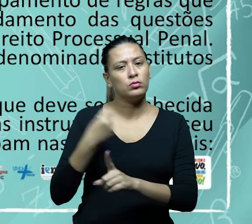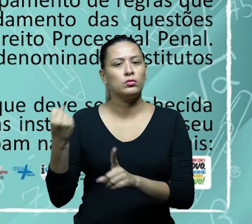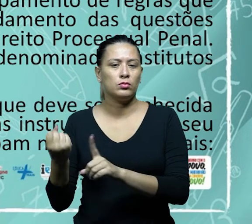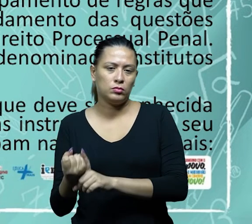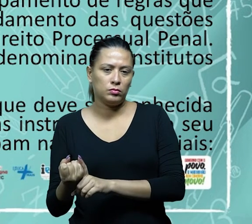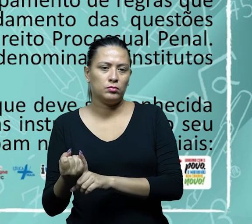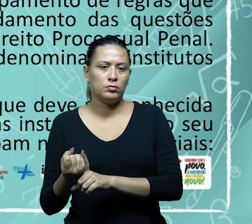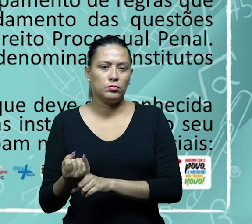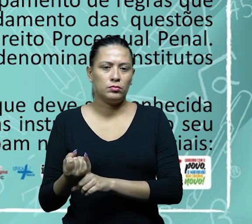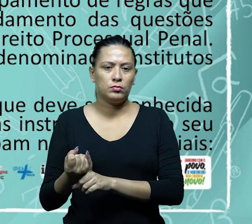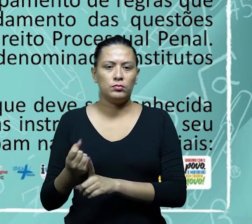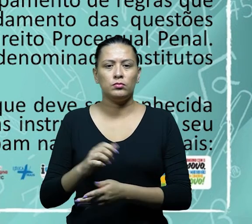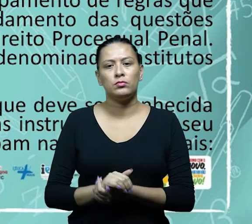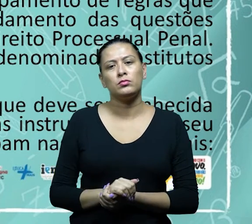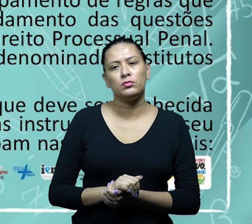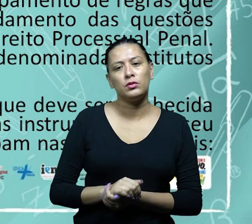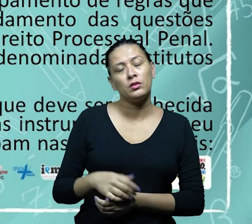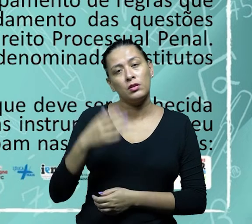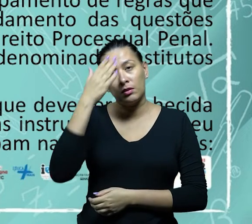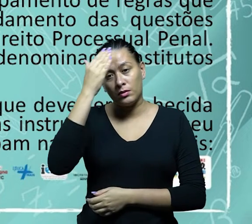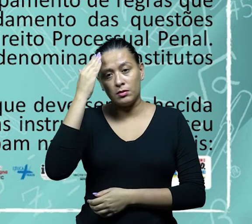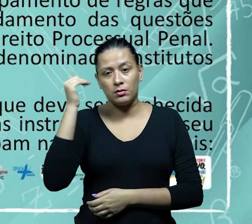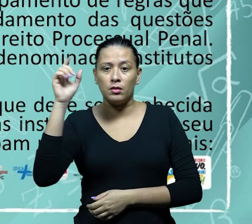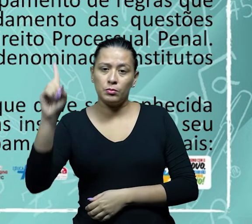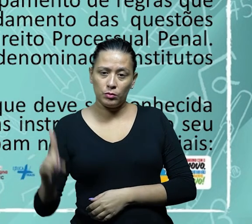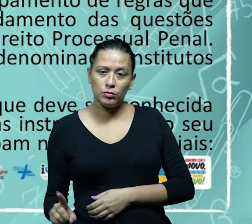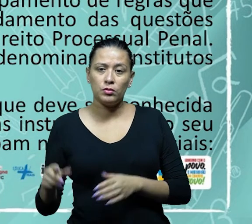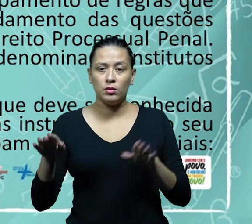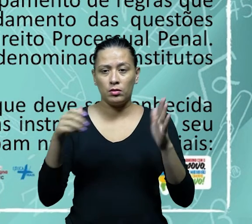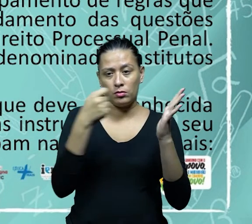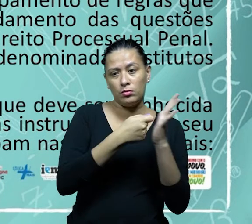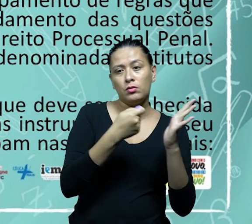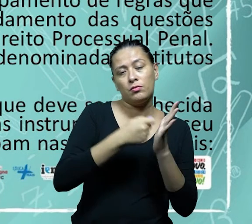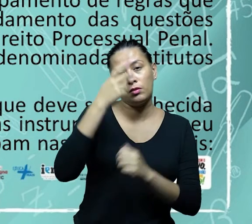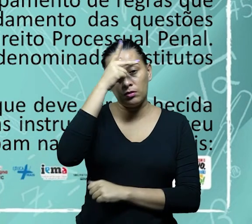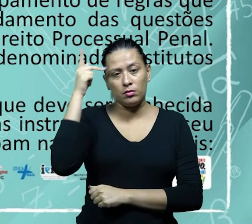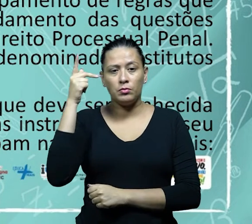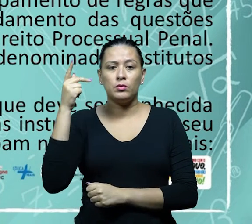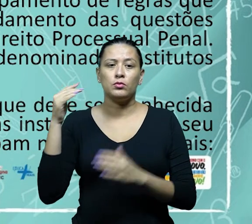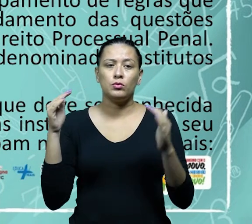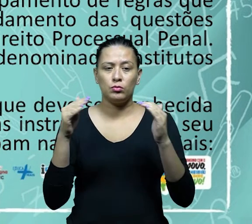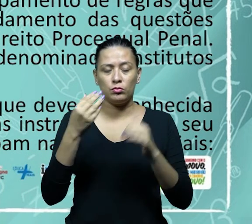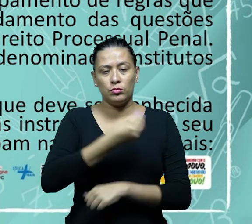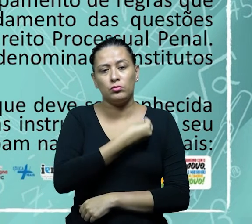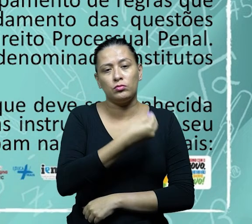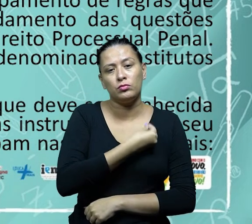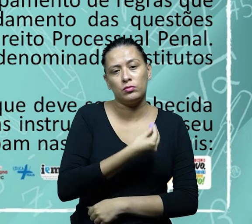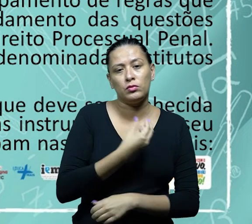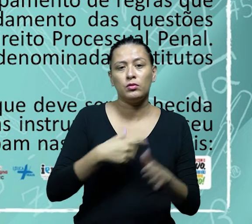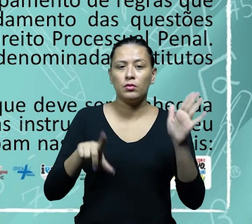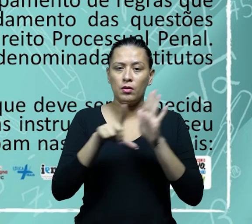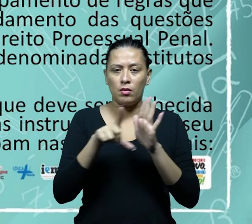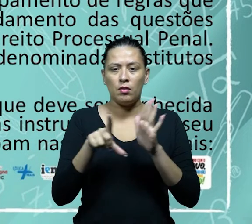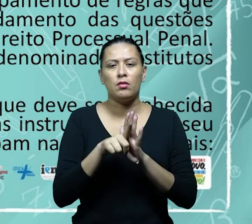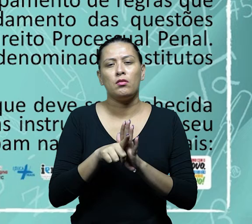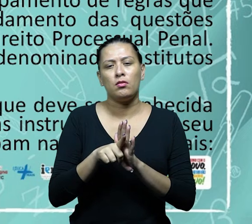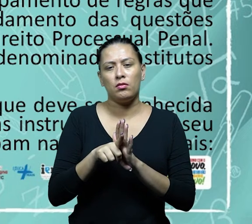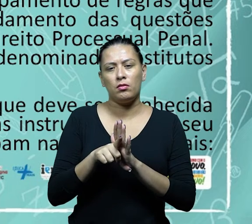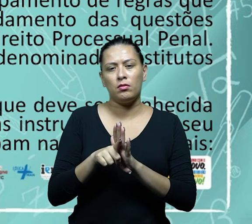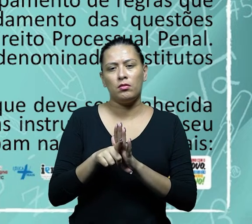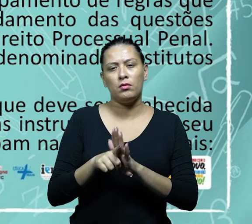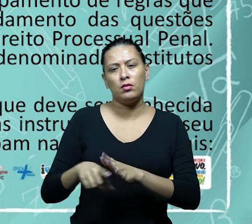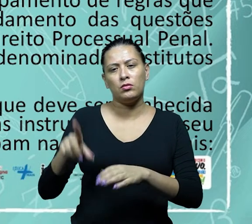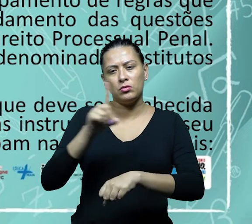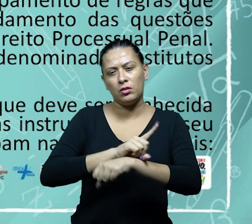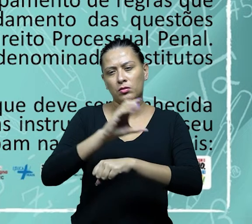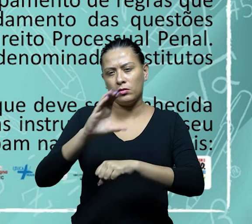social que define os direitos e os deveres das pessoas em relação à Vida as leis relativas ao direito civil